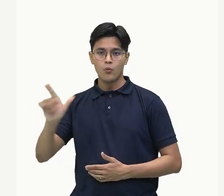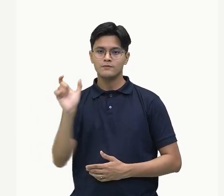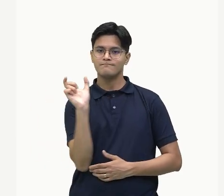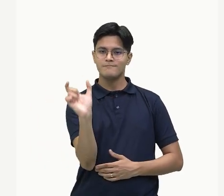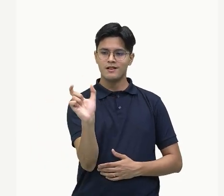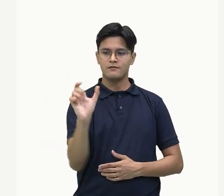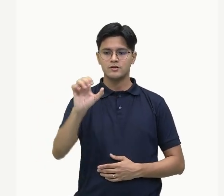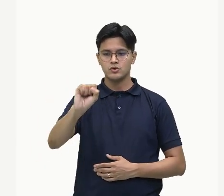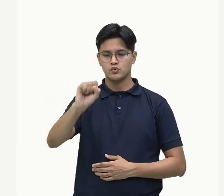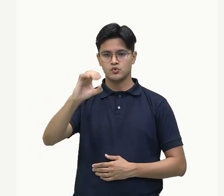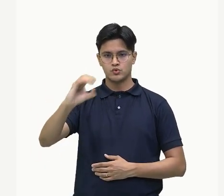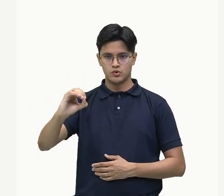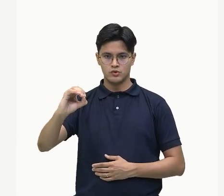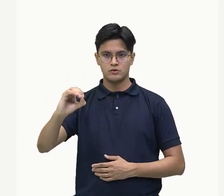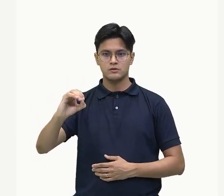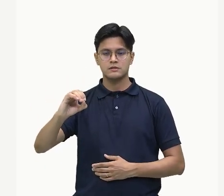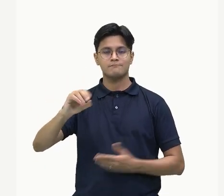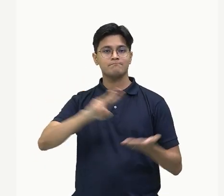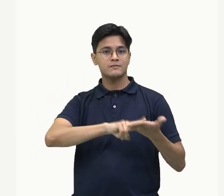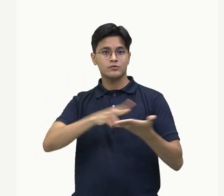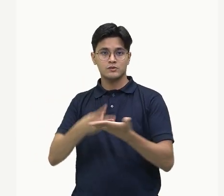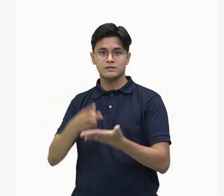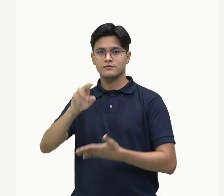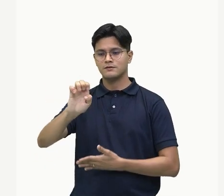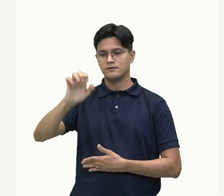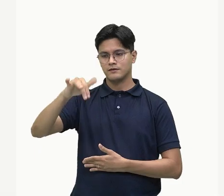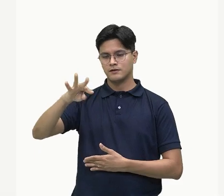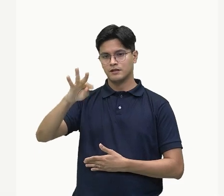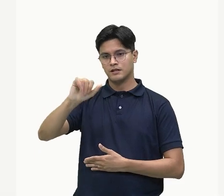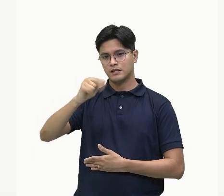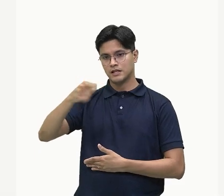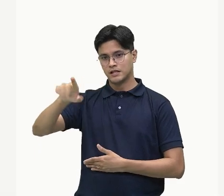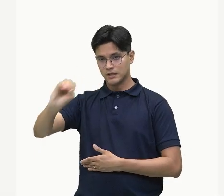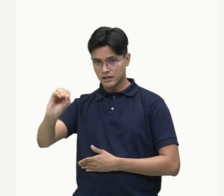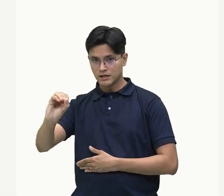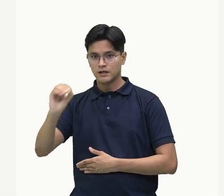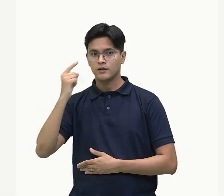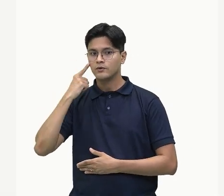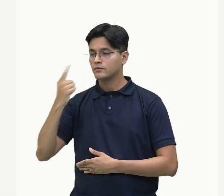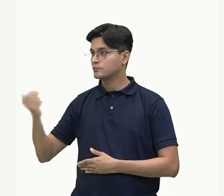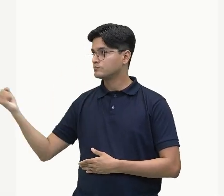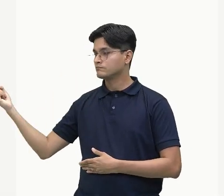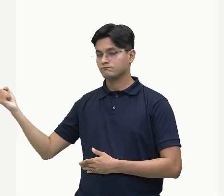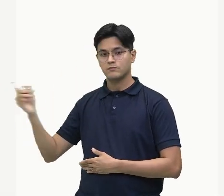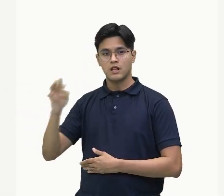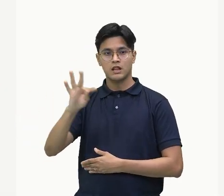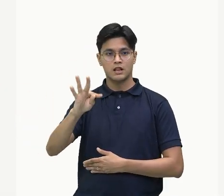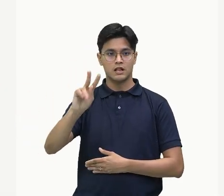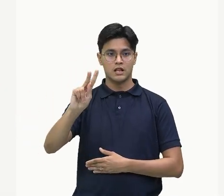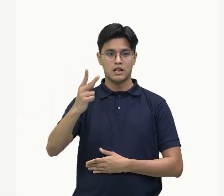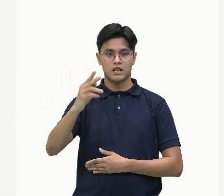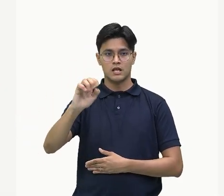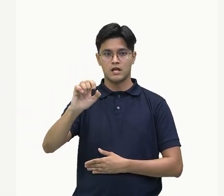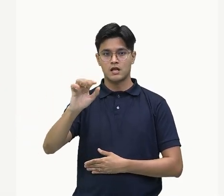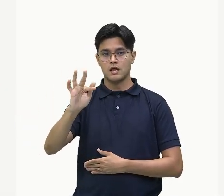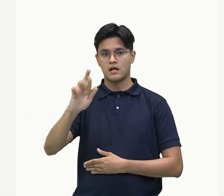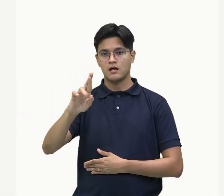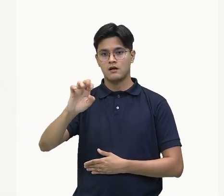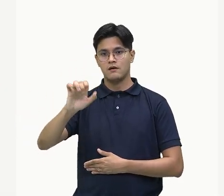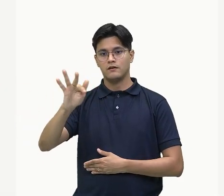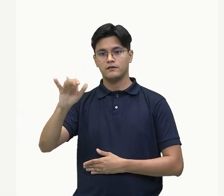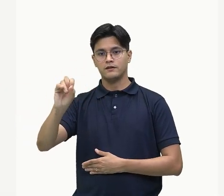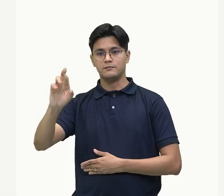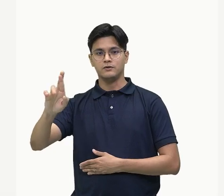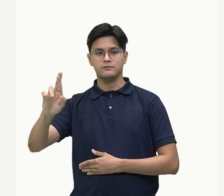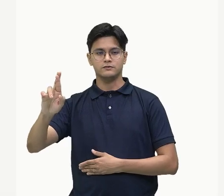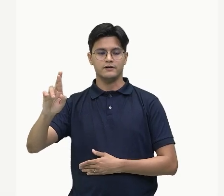So significa então. Eles têm essa classificação, essas linking words aqui, porque é a função que elas desempenham